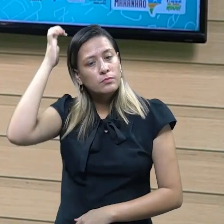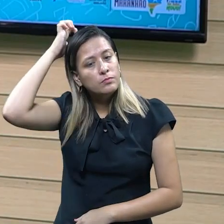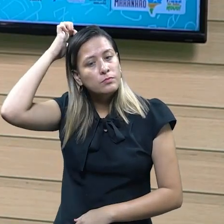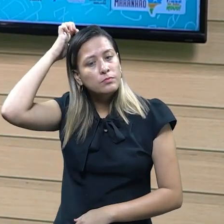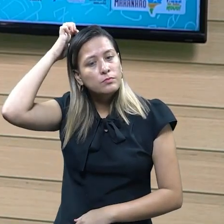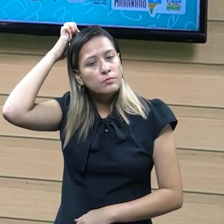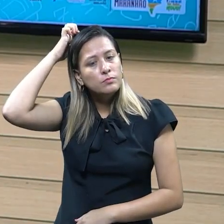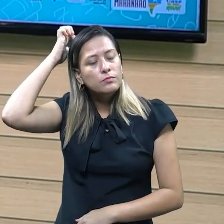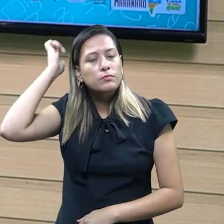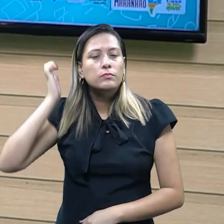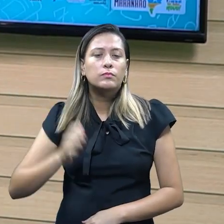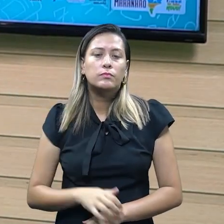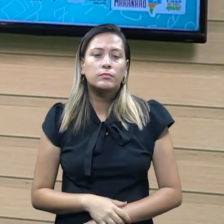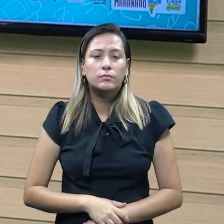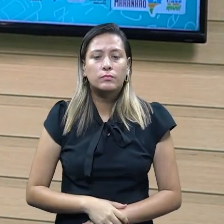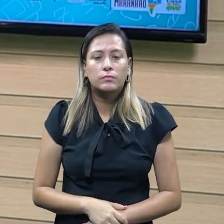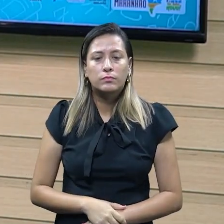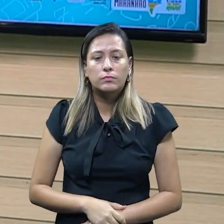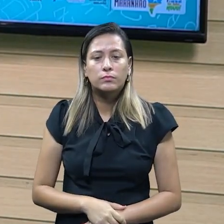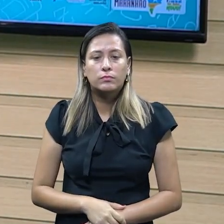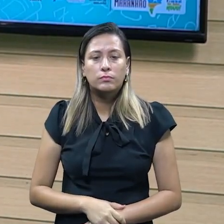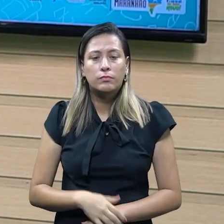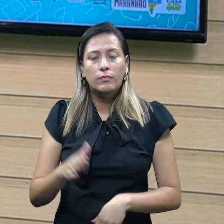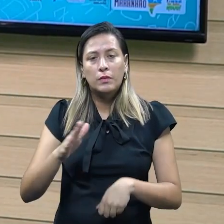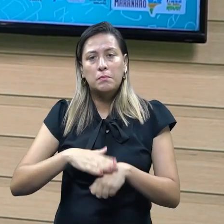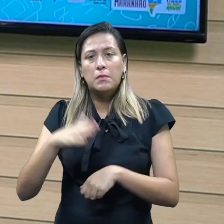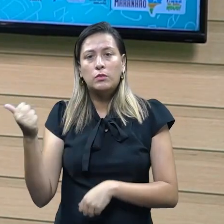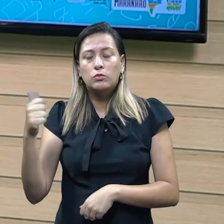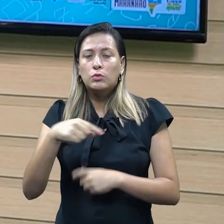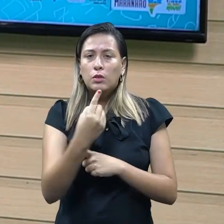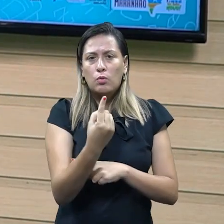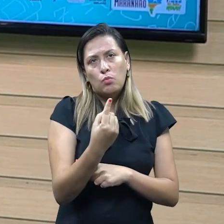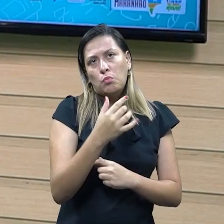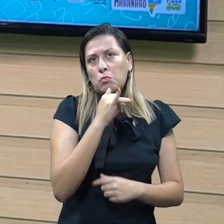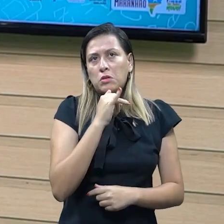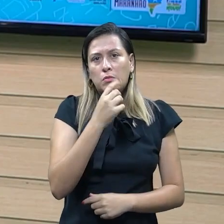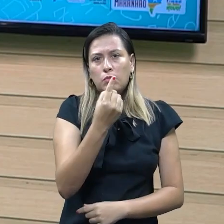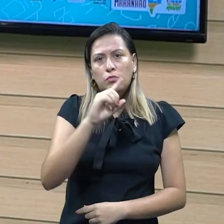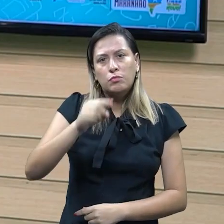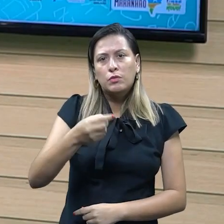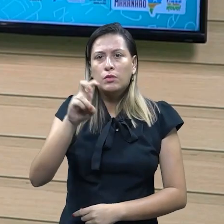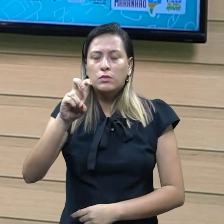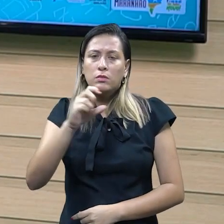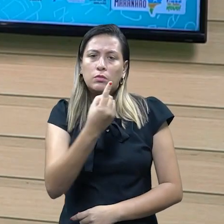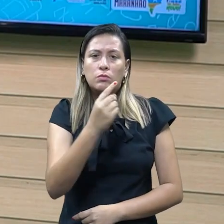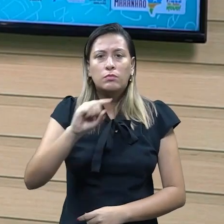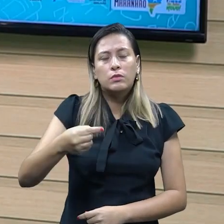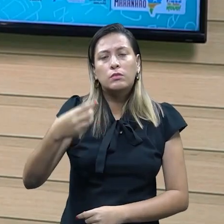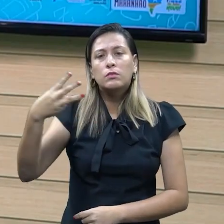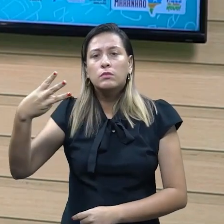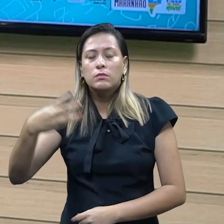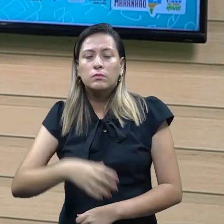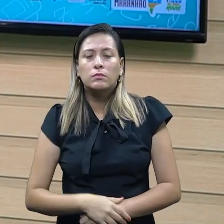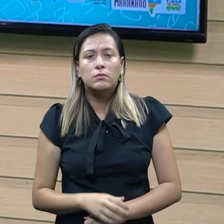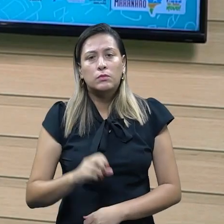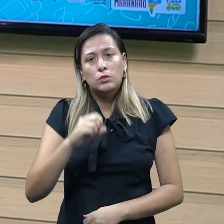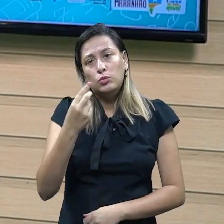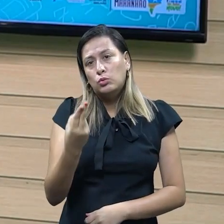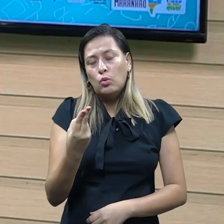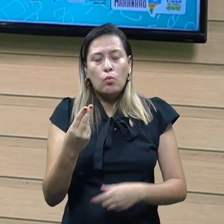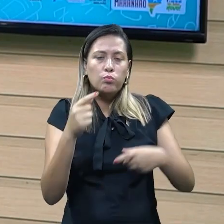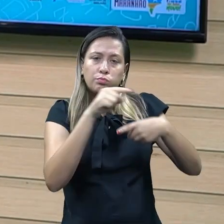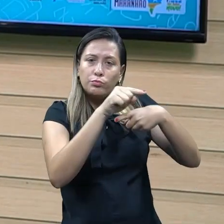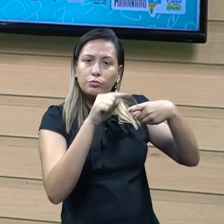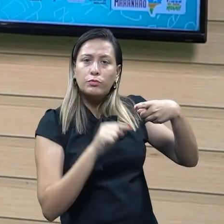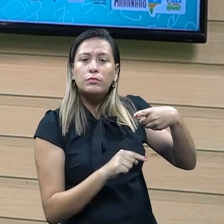conheça, como diz aqui, ó, se o número for maior do que 1, 1,5, 1,3, ou ainda como eu falei na forma de